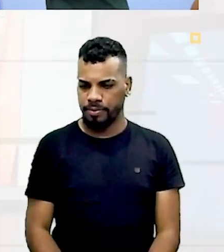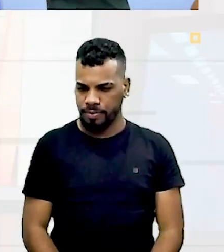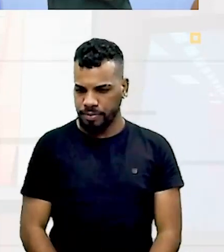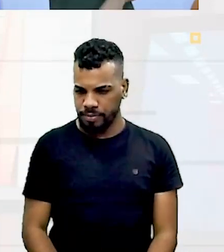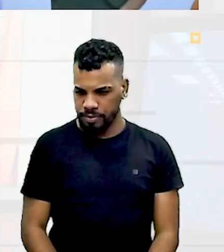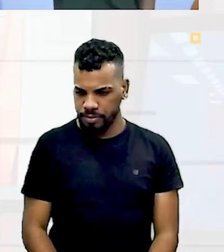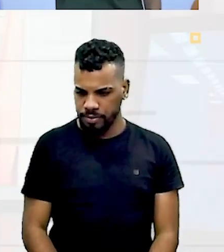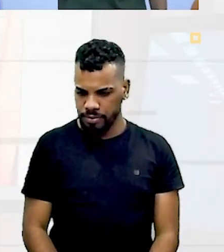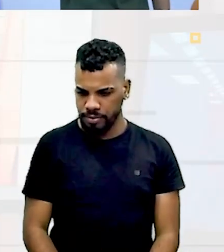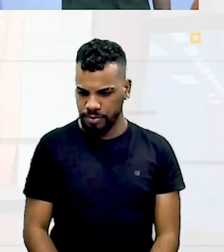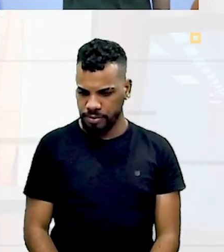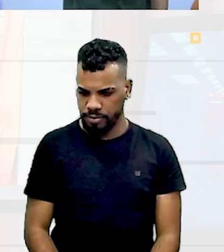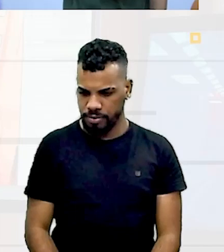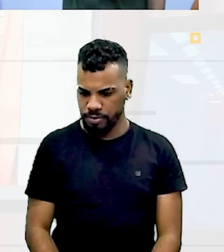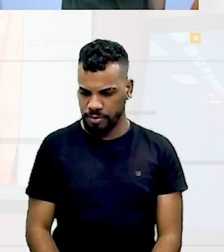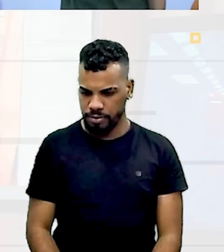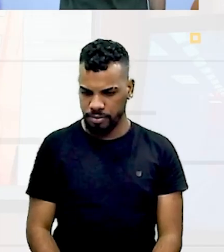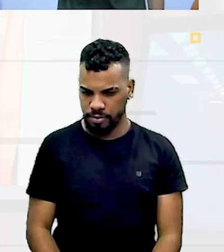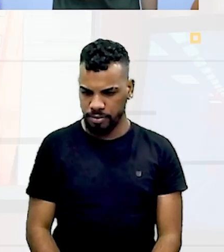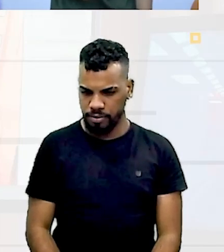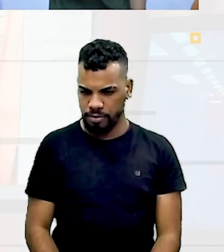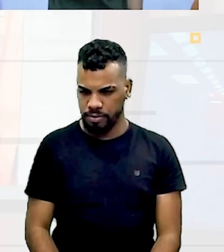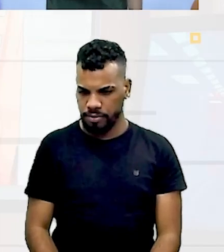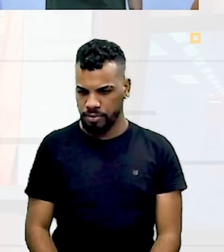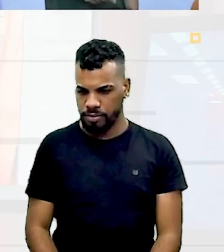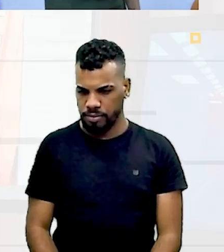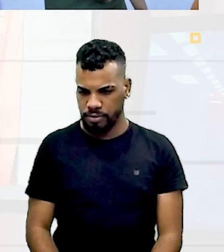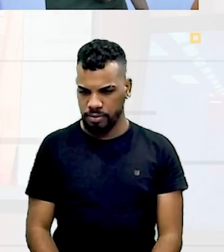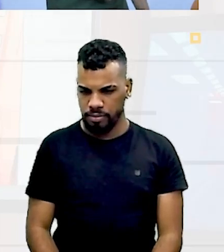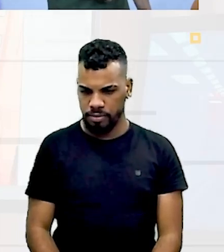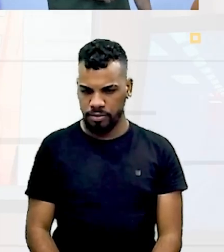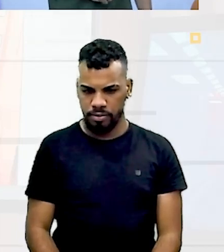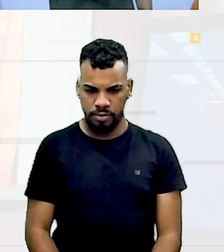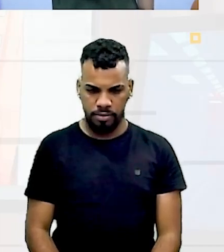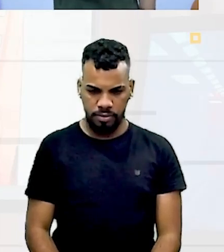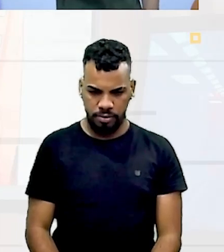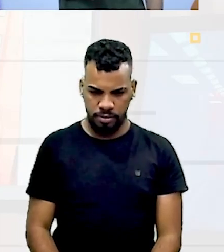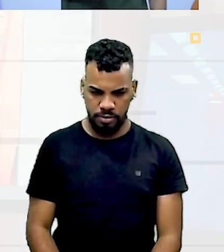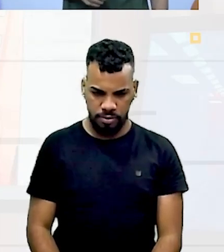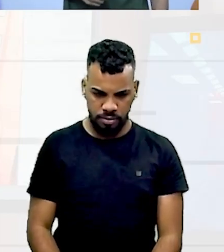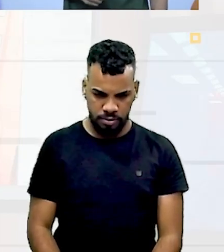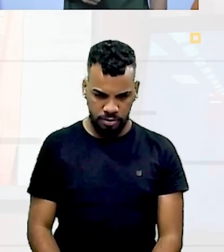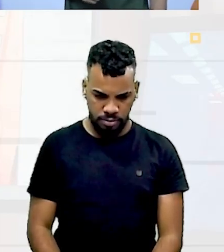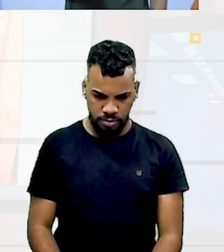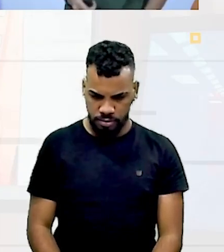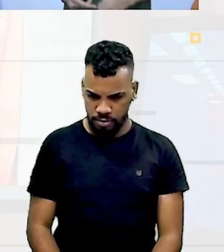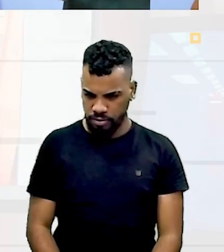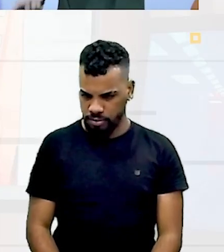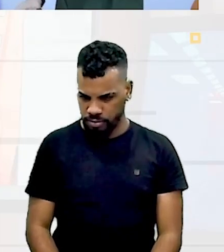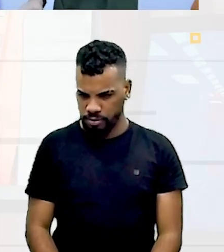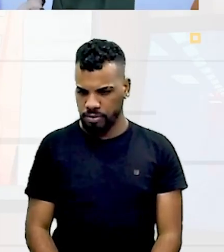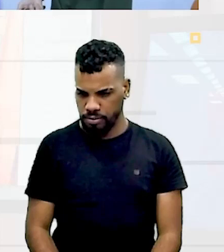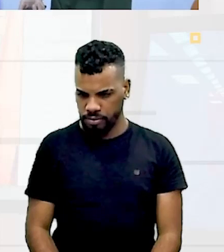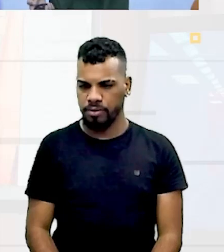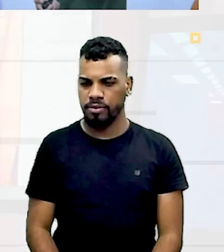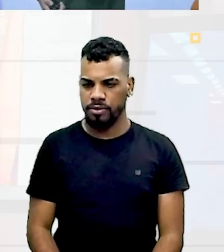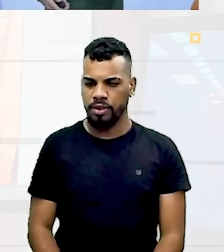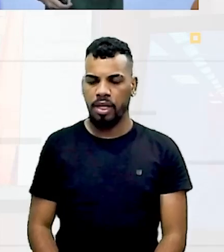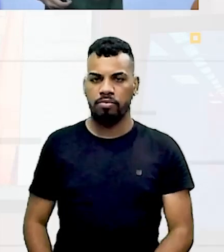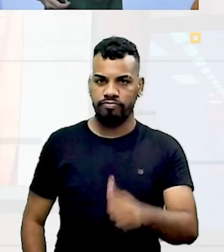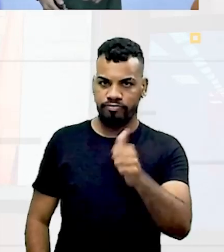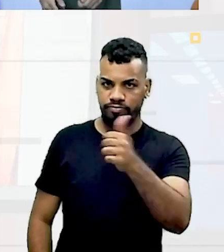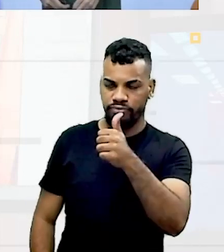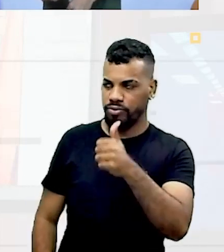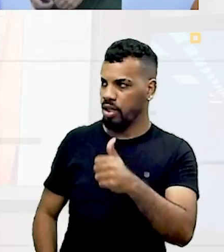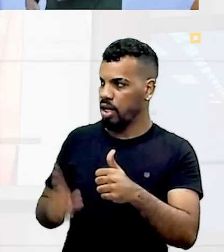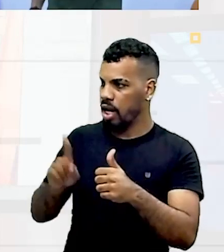Já no 11º, é mais uma questão de desenho mesmo. É uma questão de desenho sólido.